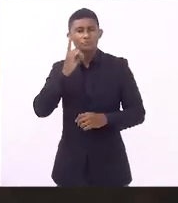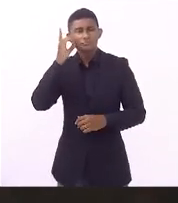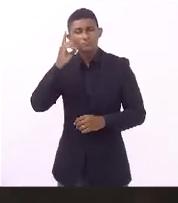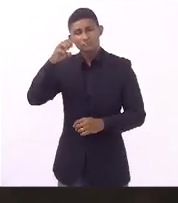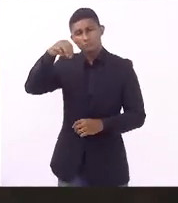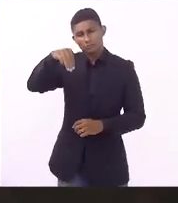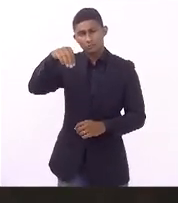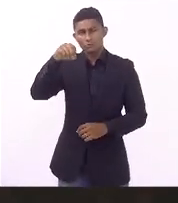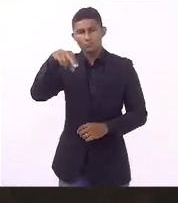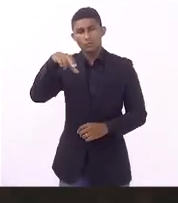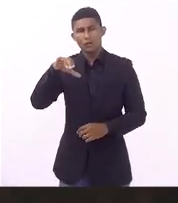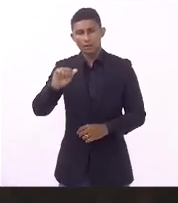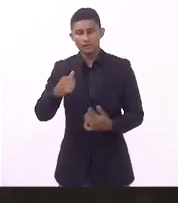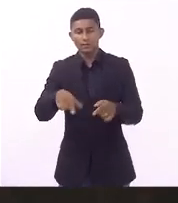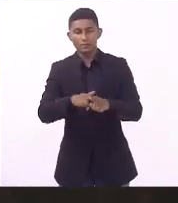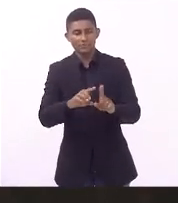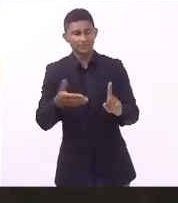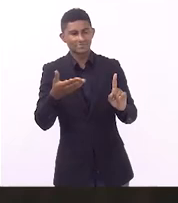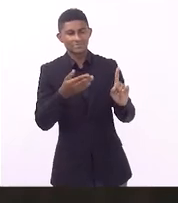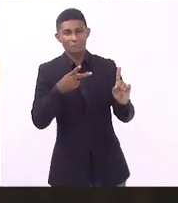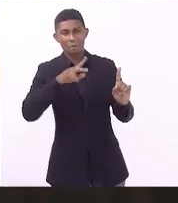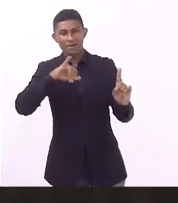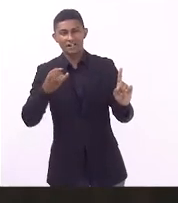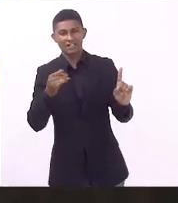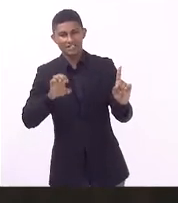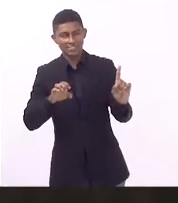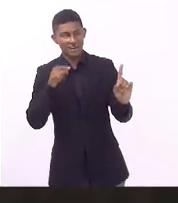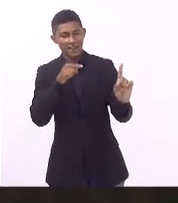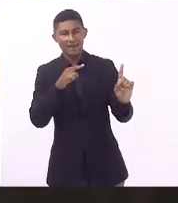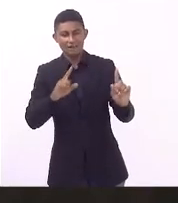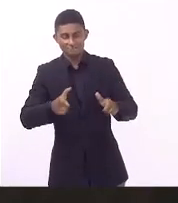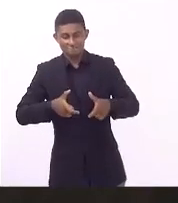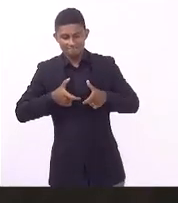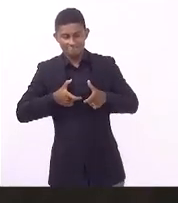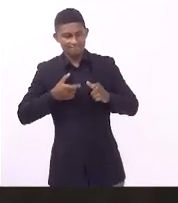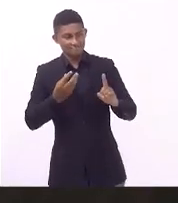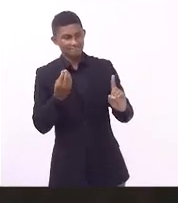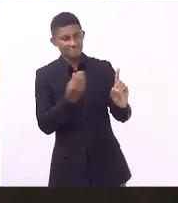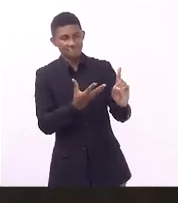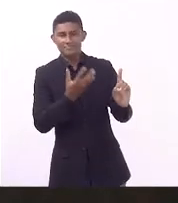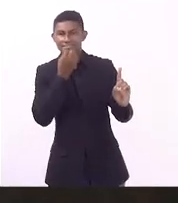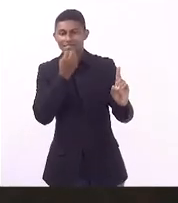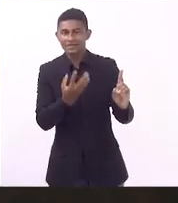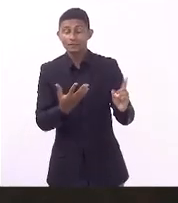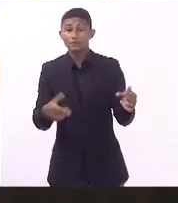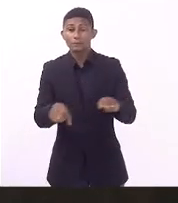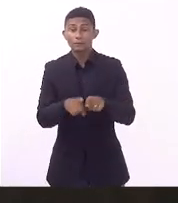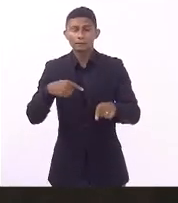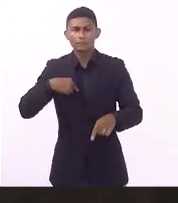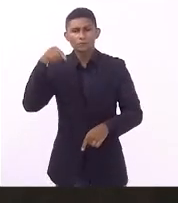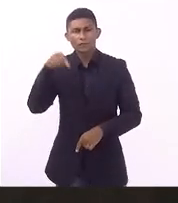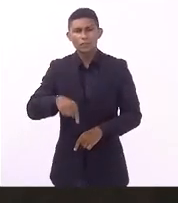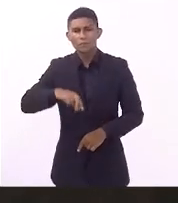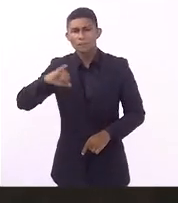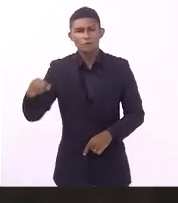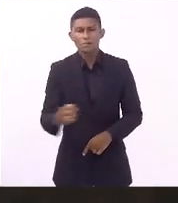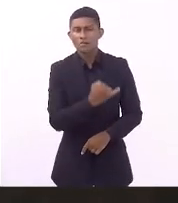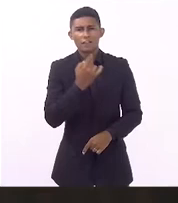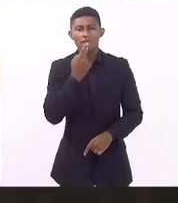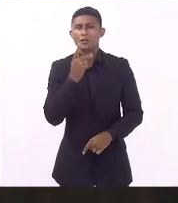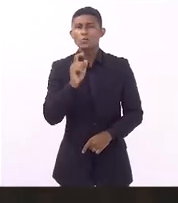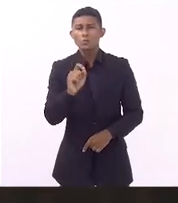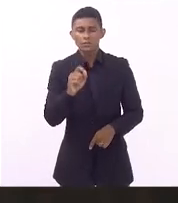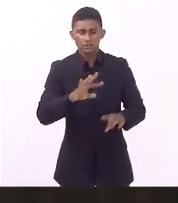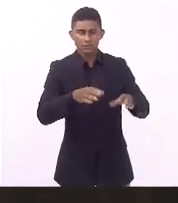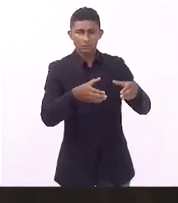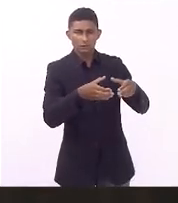e parabenizo o Pagé pela homenagem. E eu vou aproveitar, falar só um pouquinho sobre a história da